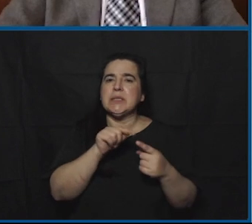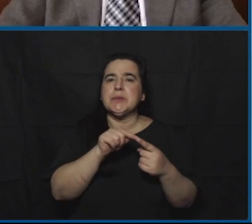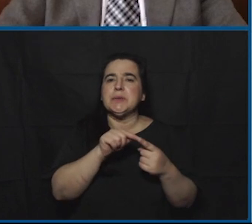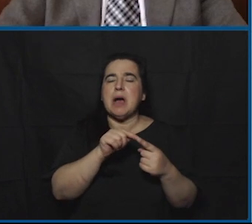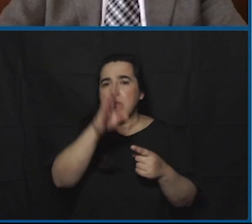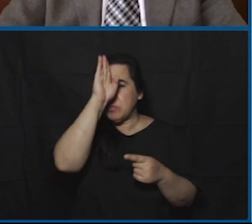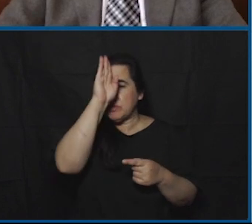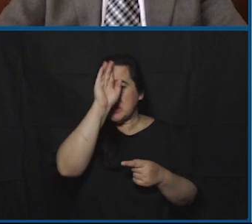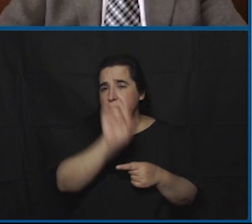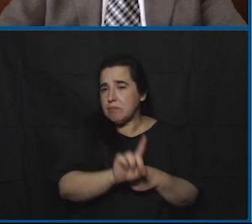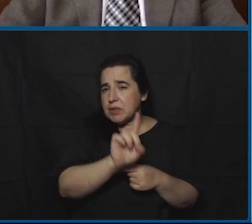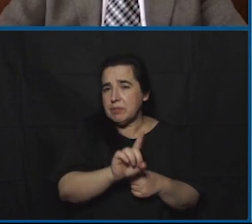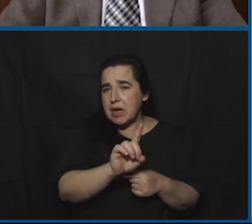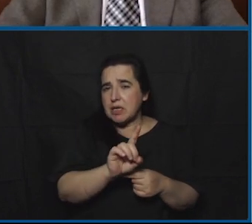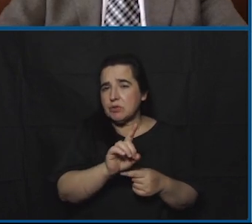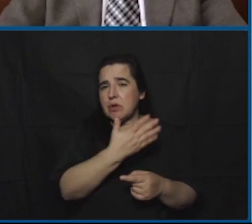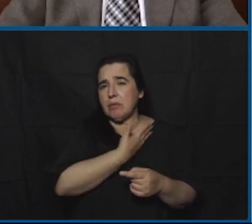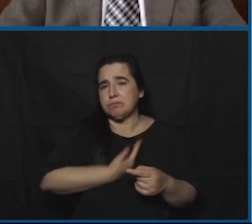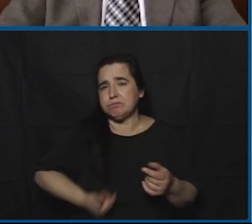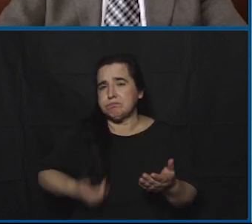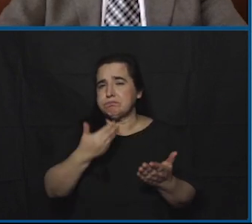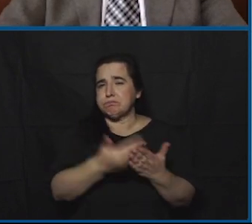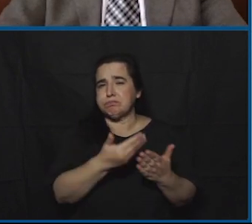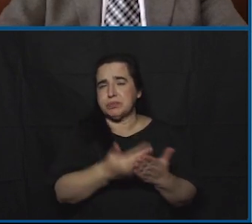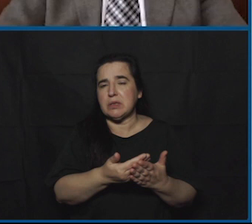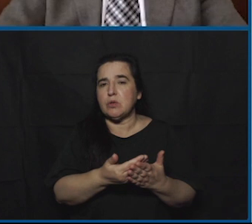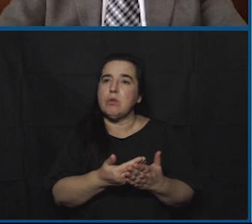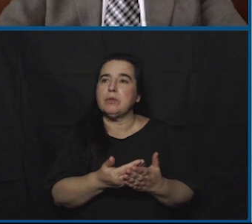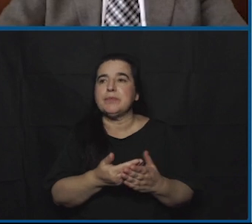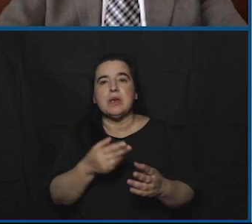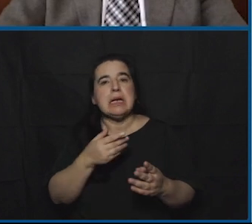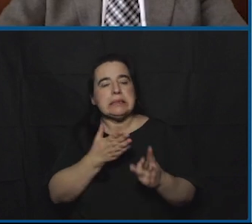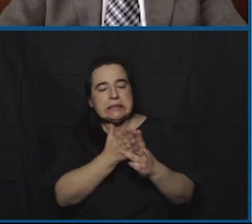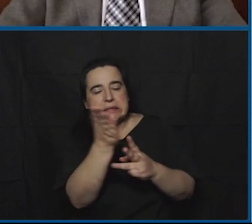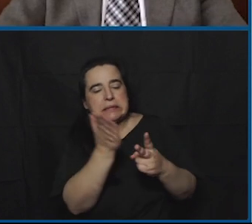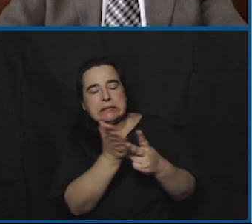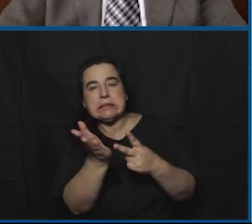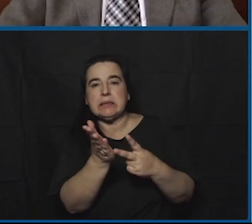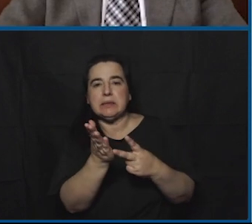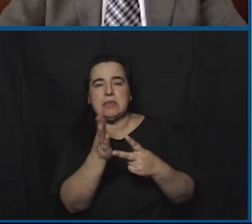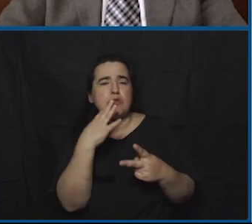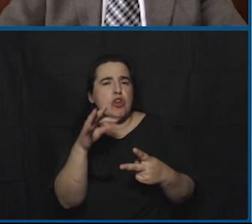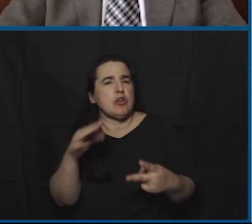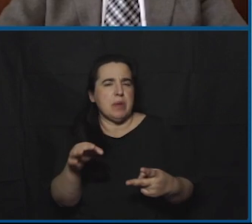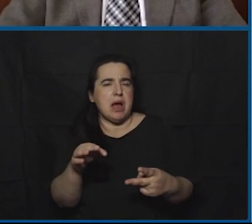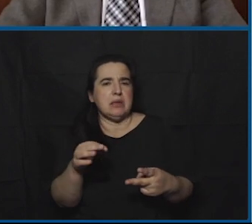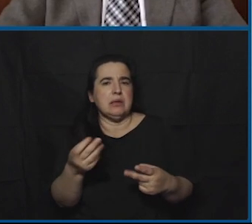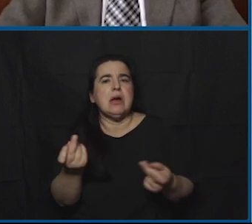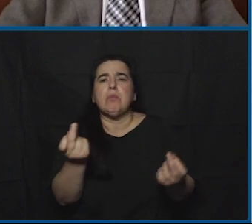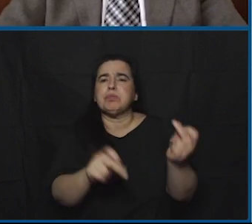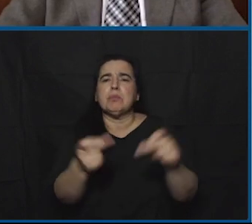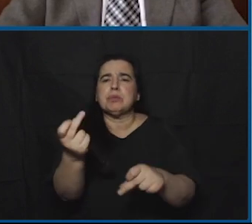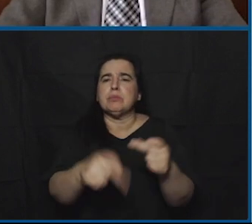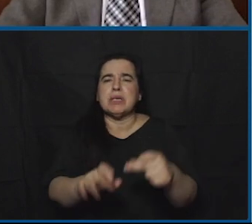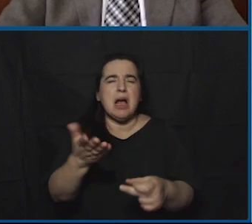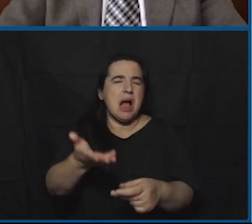a primeira profecia do Antigo Testamento com dupla aplicação. É muito comum nós encontrarmos acontecimentos que tiveram lugar no